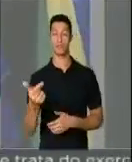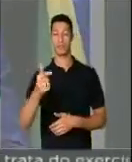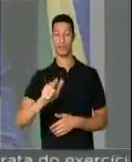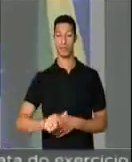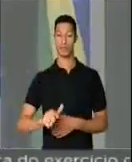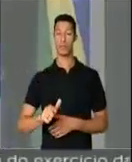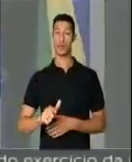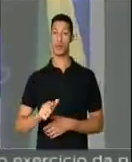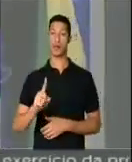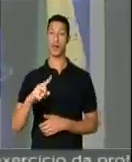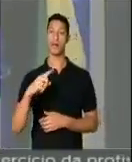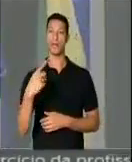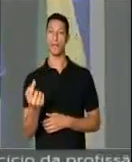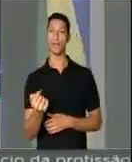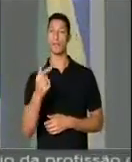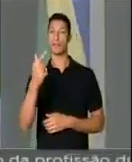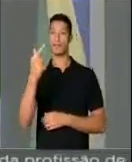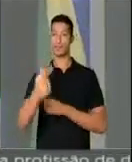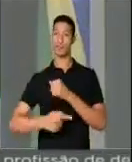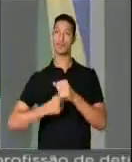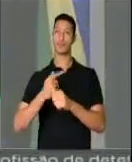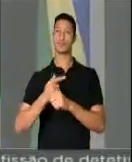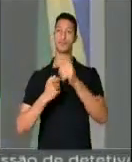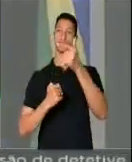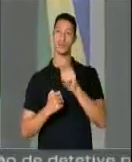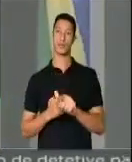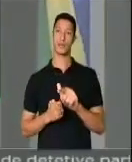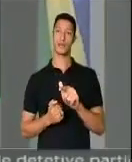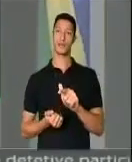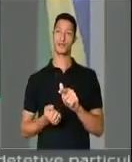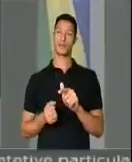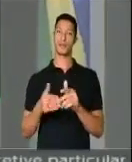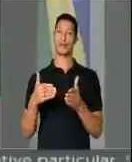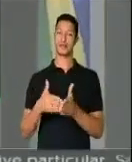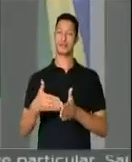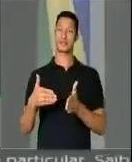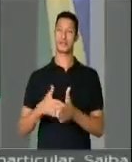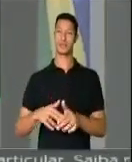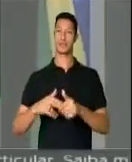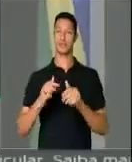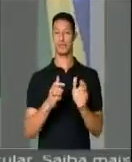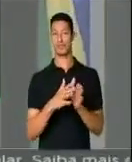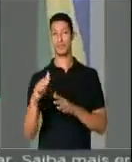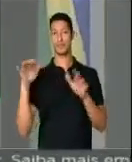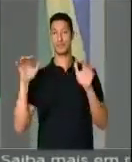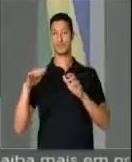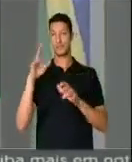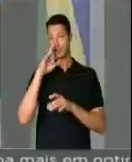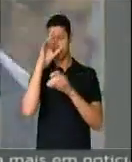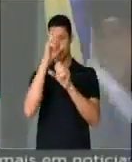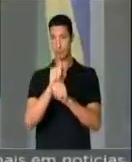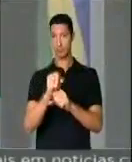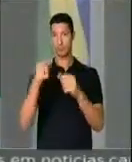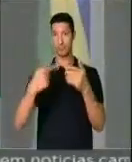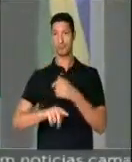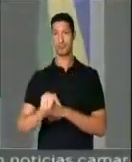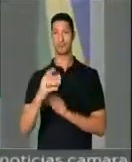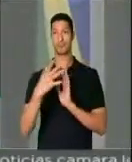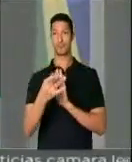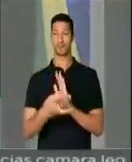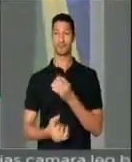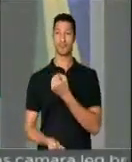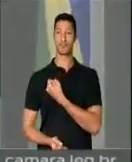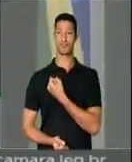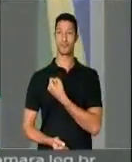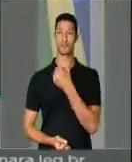novamente, né, depois de 7 anos, foi novamente aí assolado por um período de chuva muito forte, muito intenso. Então, um requerimento